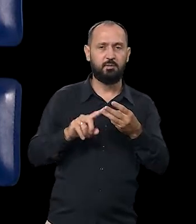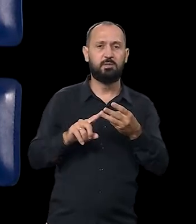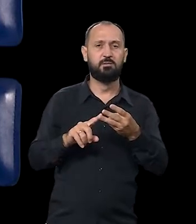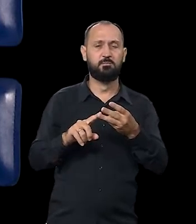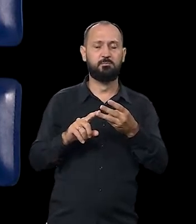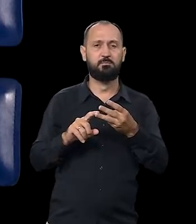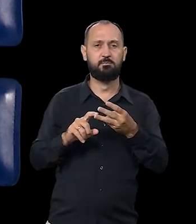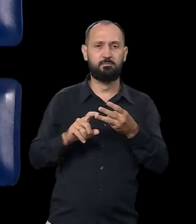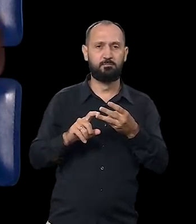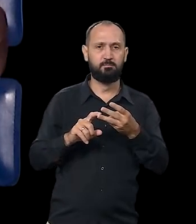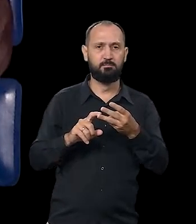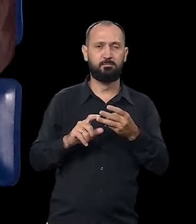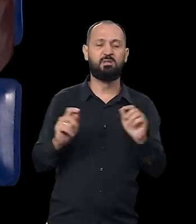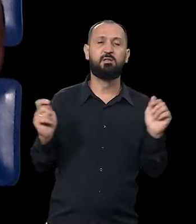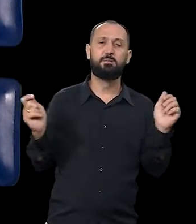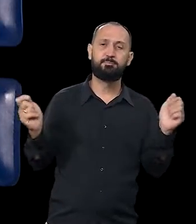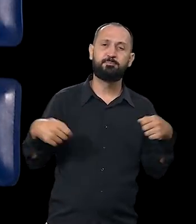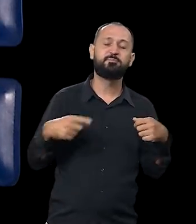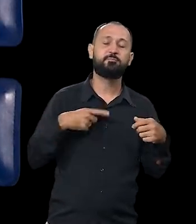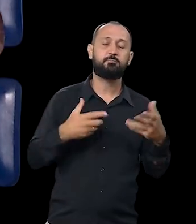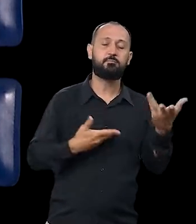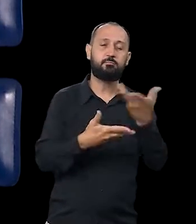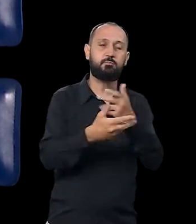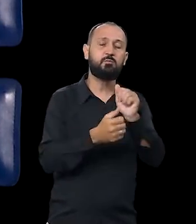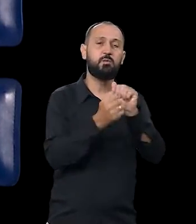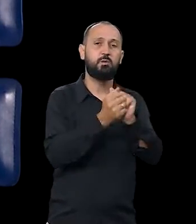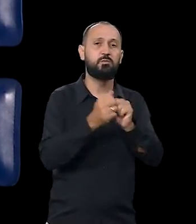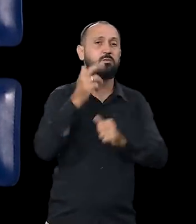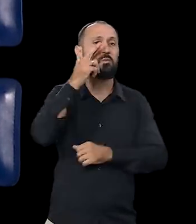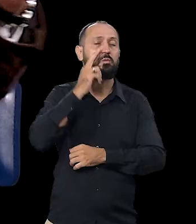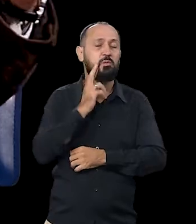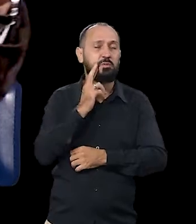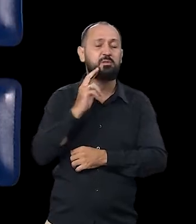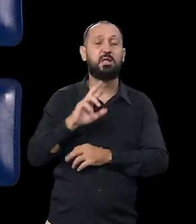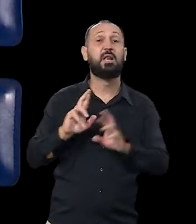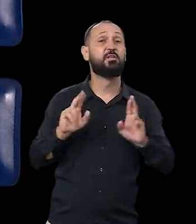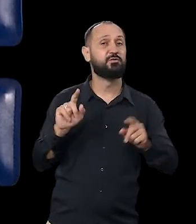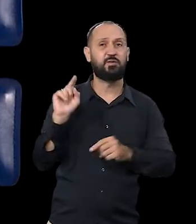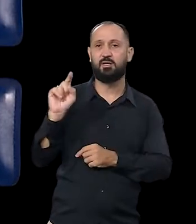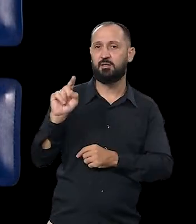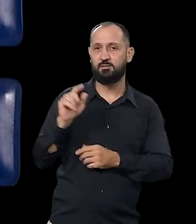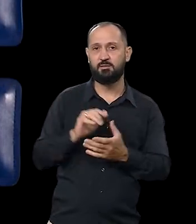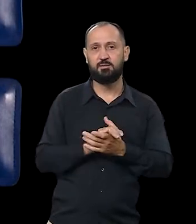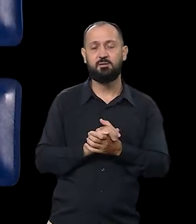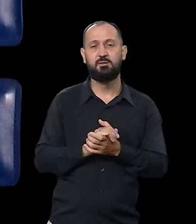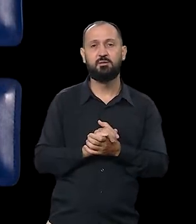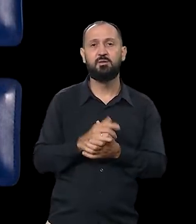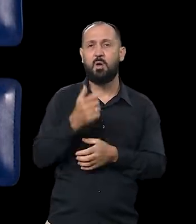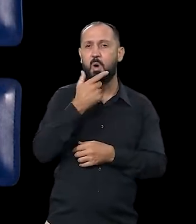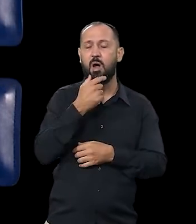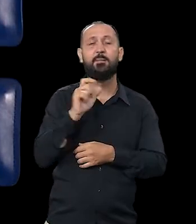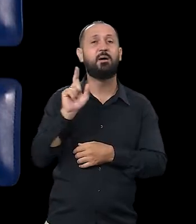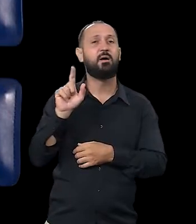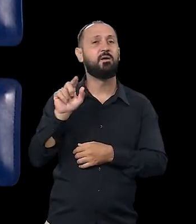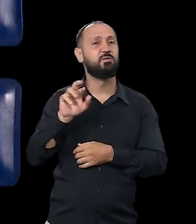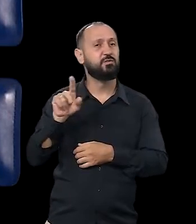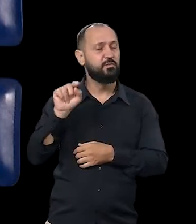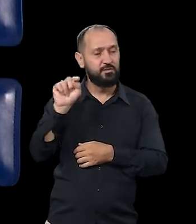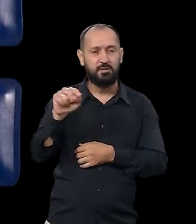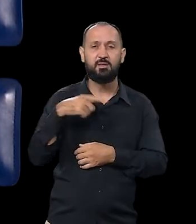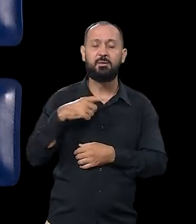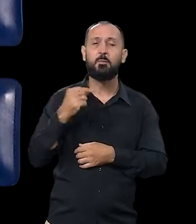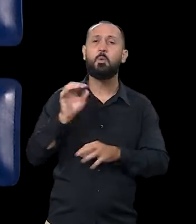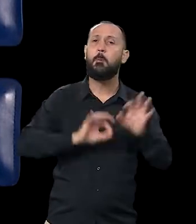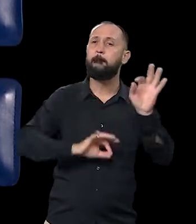vereadores, a capacidade de interlocução do Riedel, uma pessoa realmente diferenciada. O Riedel é um homem